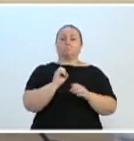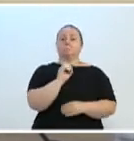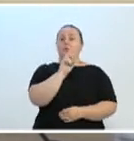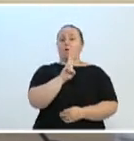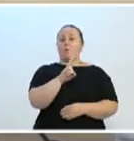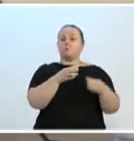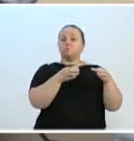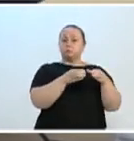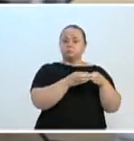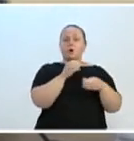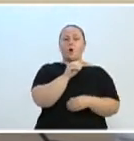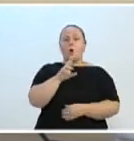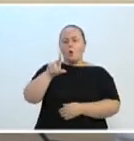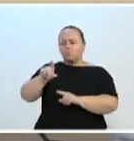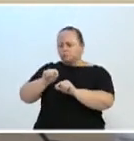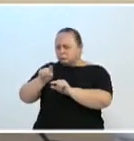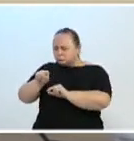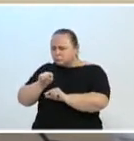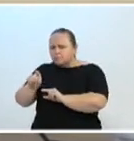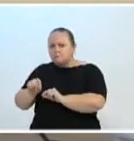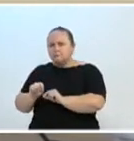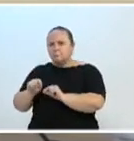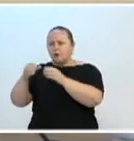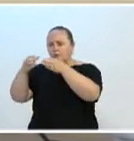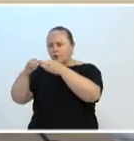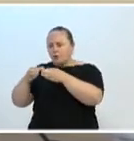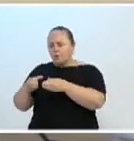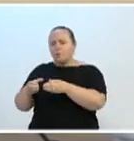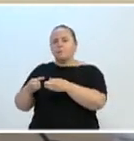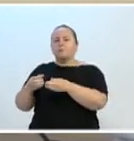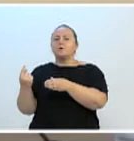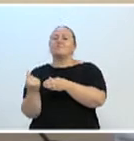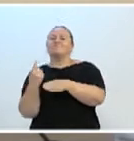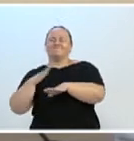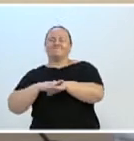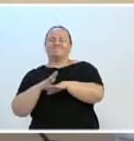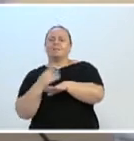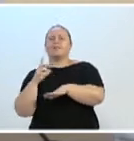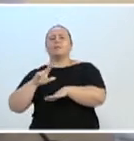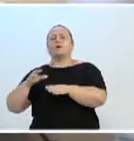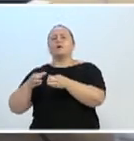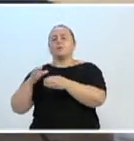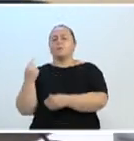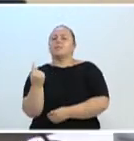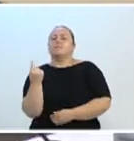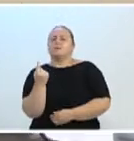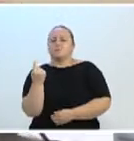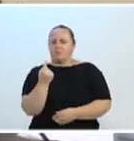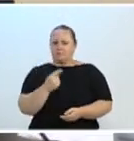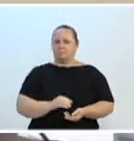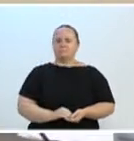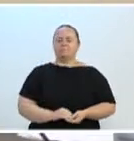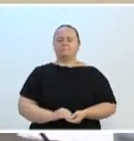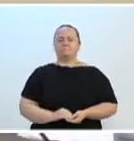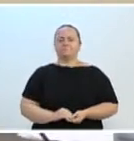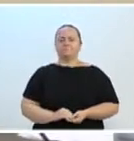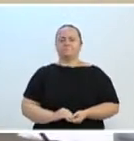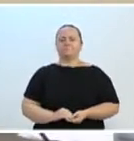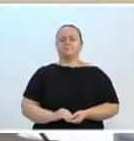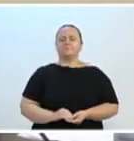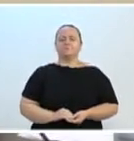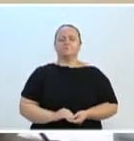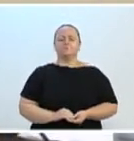de forma avulsa, cada um dos cargos que vão estar sendo colocados aqui. Perfeito? Nós temos, antes de